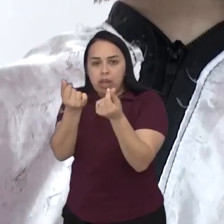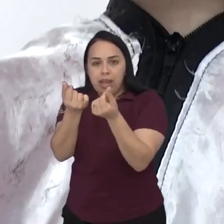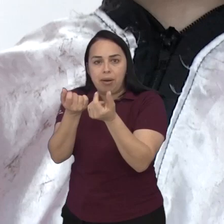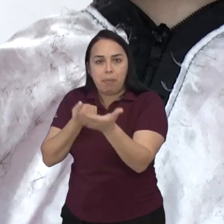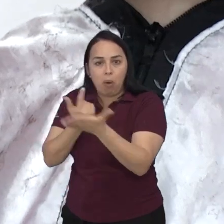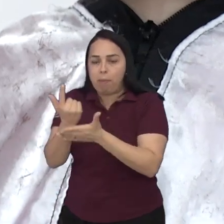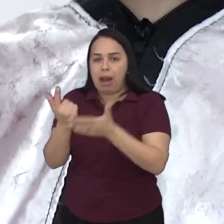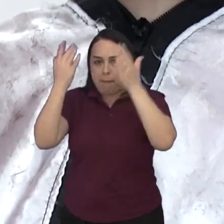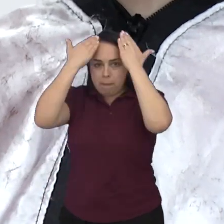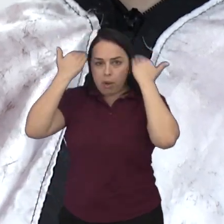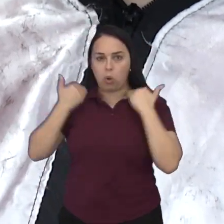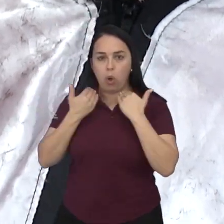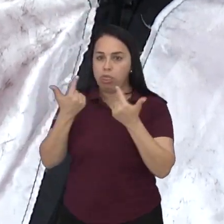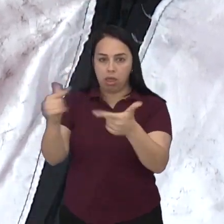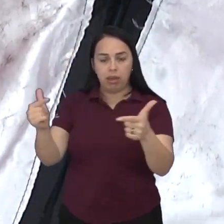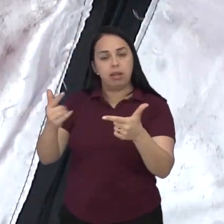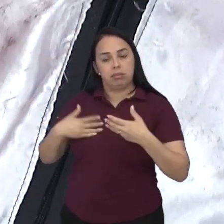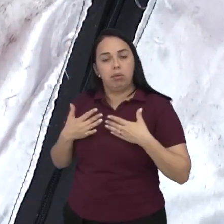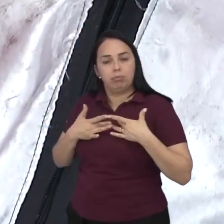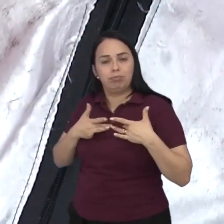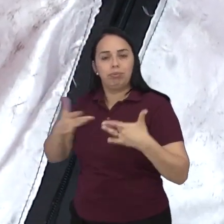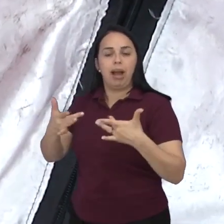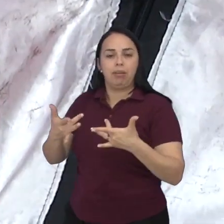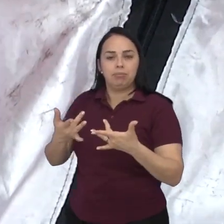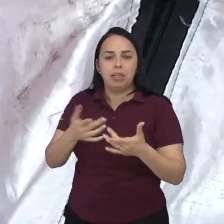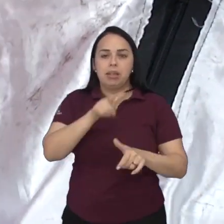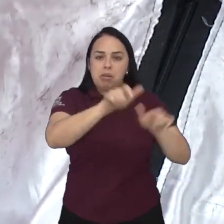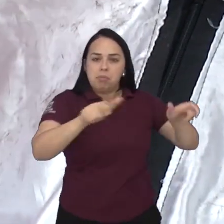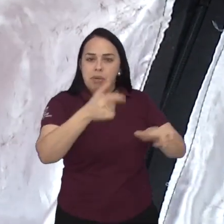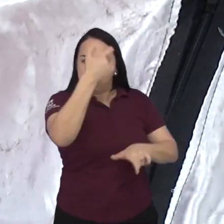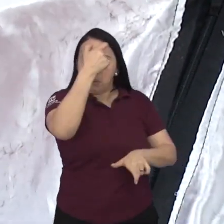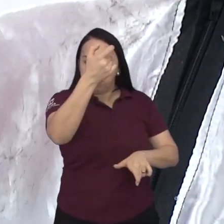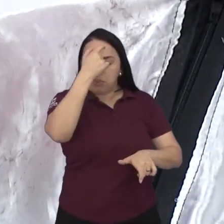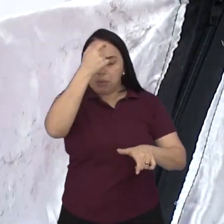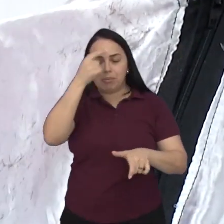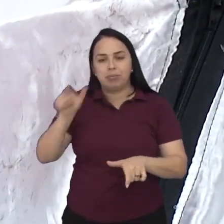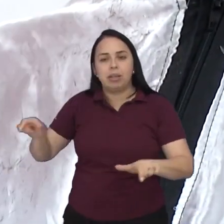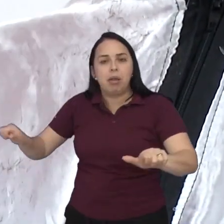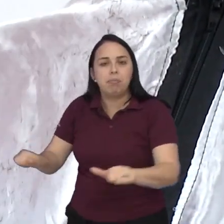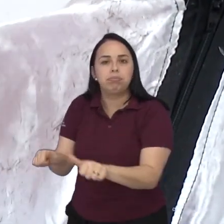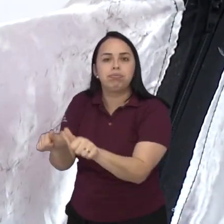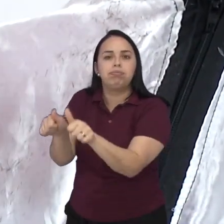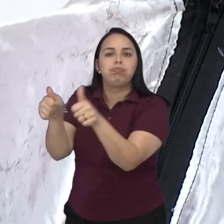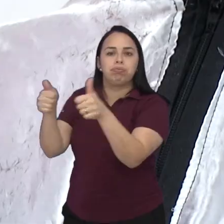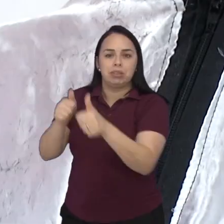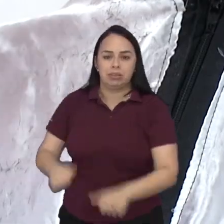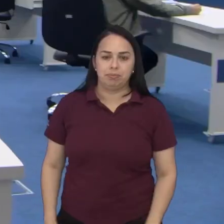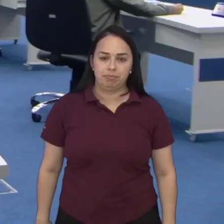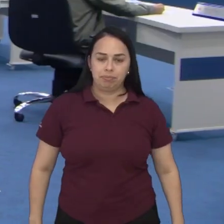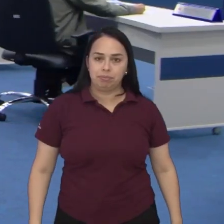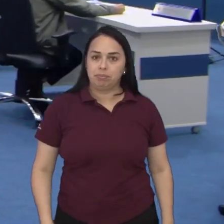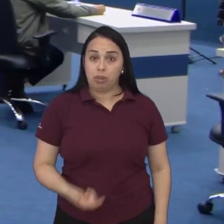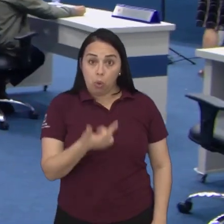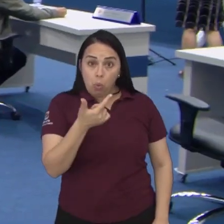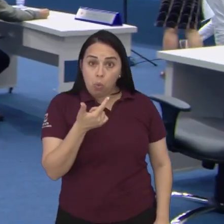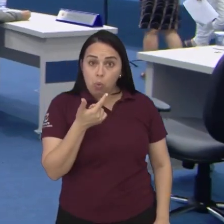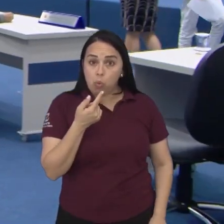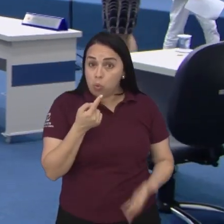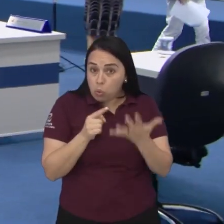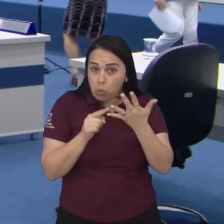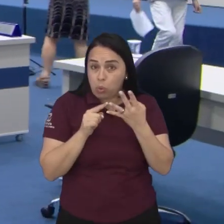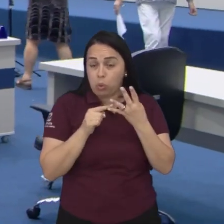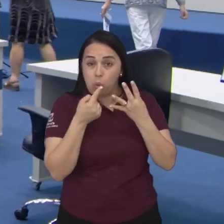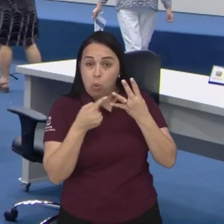O intuito é conscientizar a população e contribuir para a recuperação da autoestima dos pacientes. O último